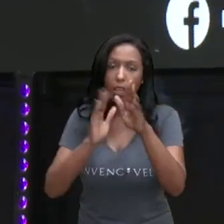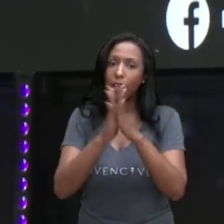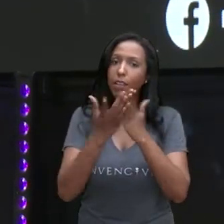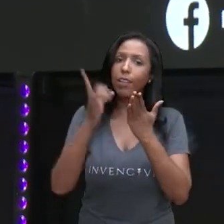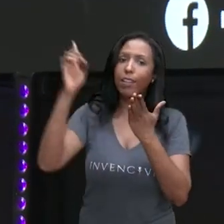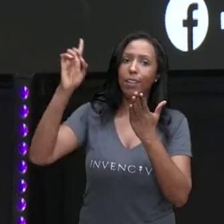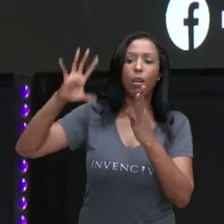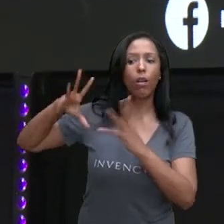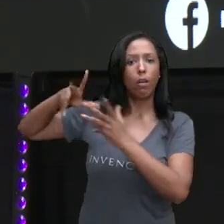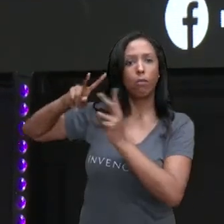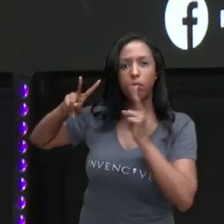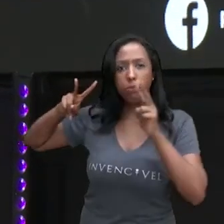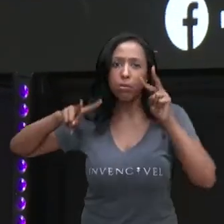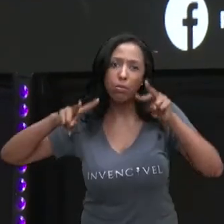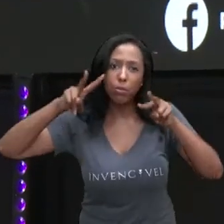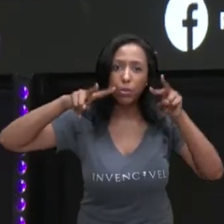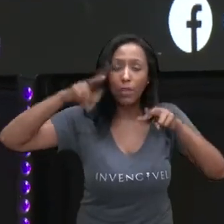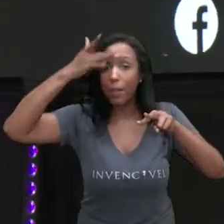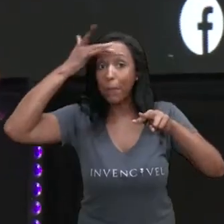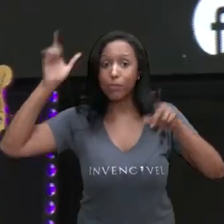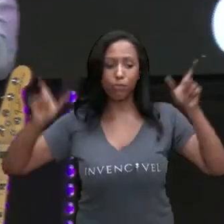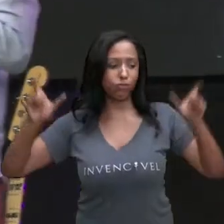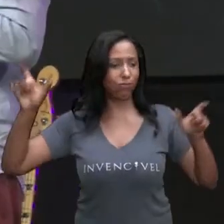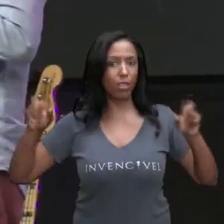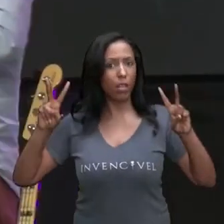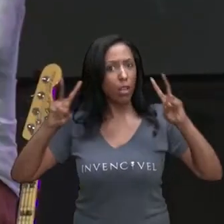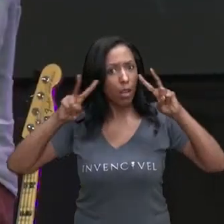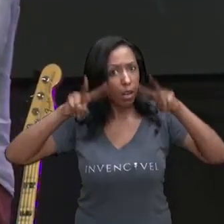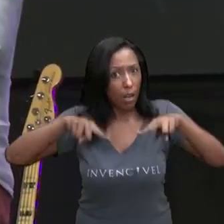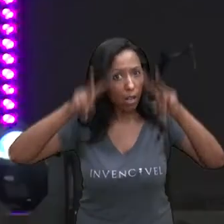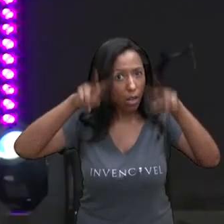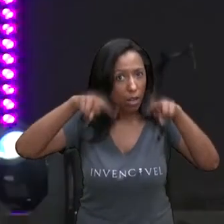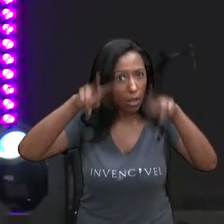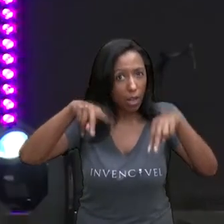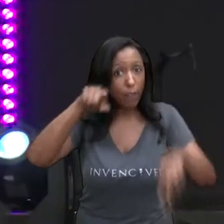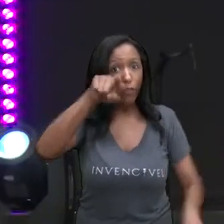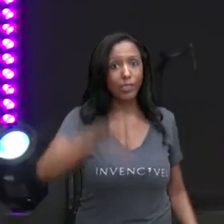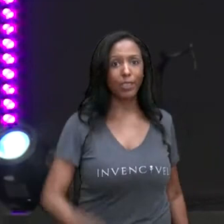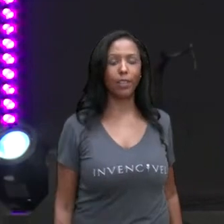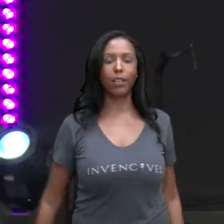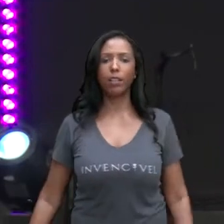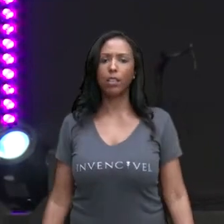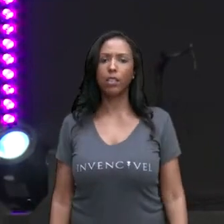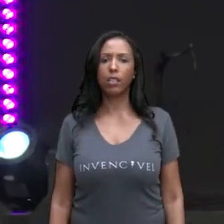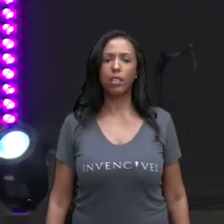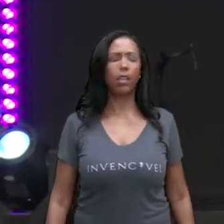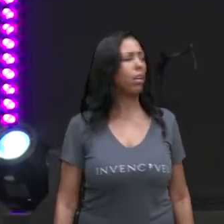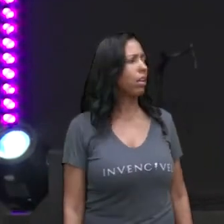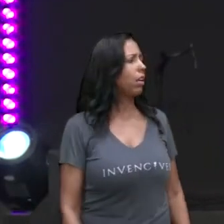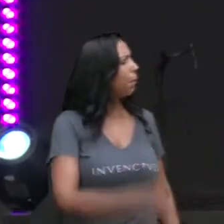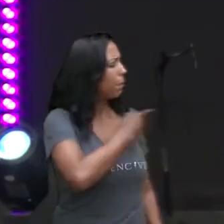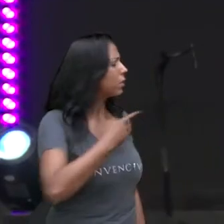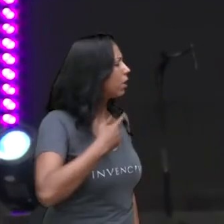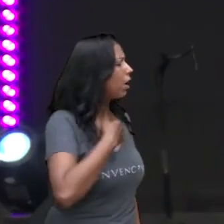Ah, pastor, então vou viver o Evangelho e não vou falar nada, só viver. Ei, a Bíblia diz